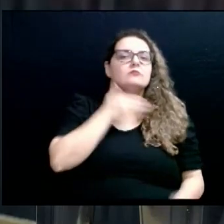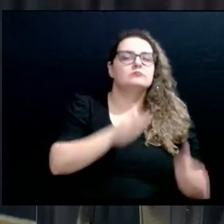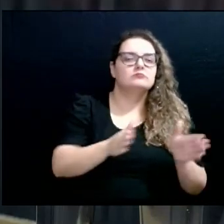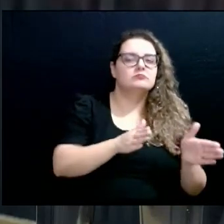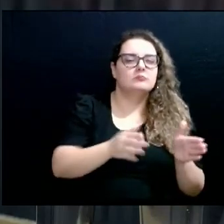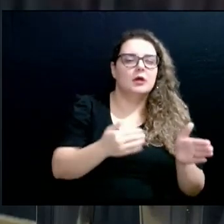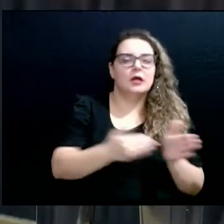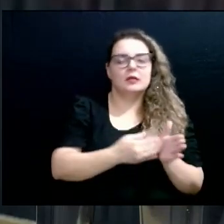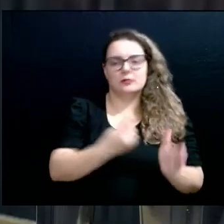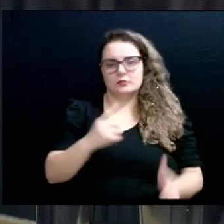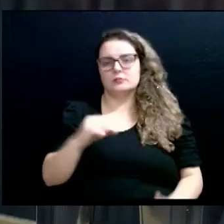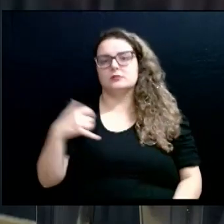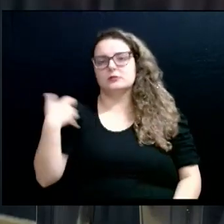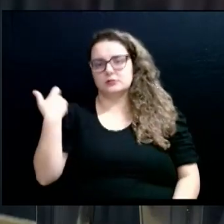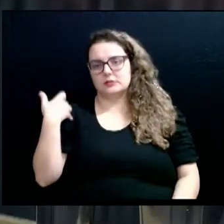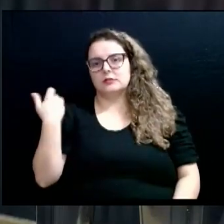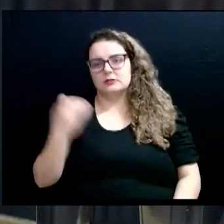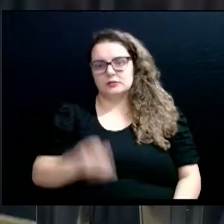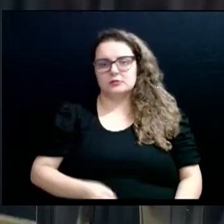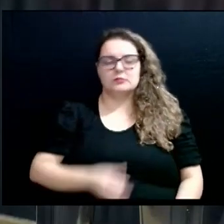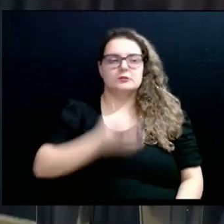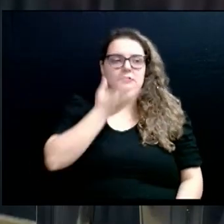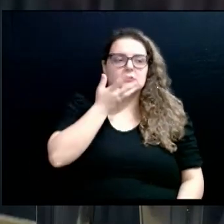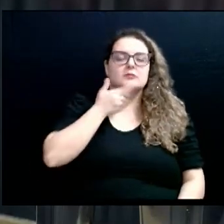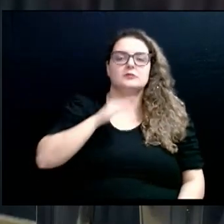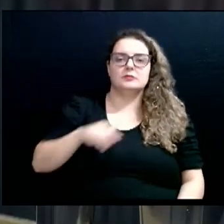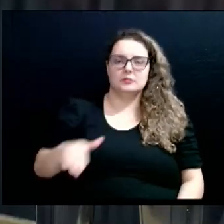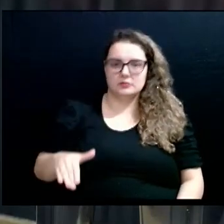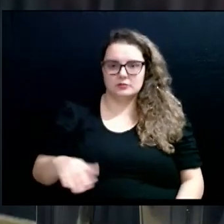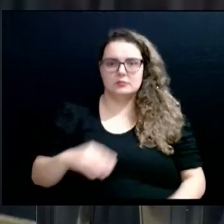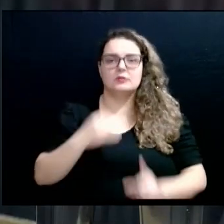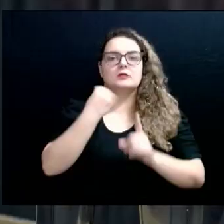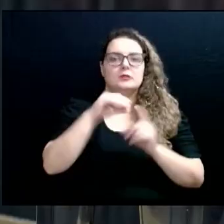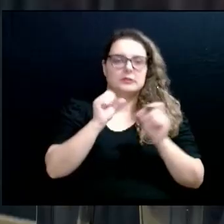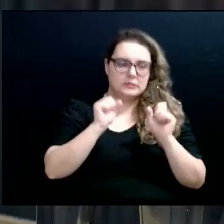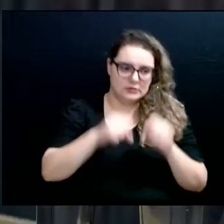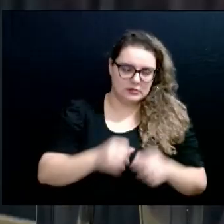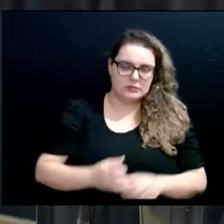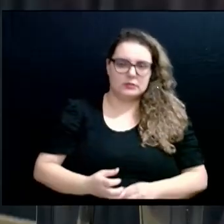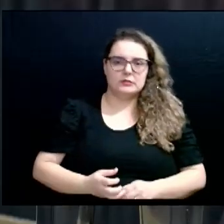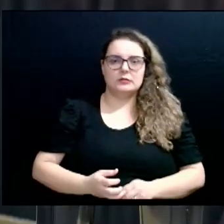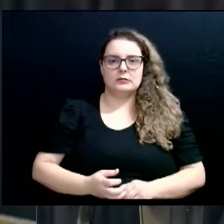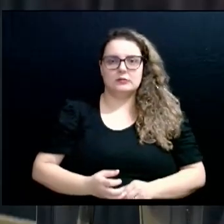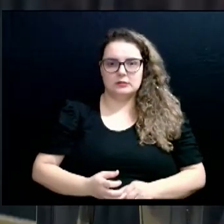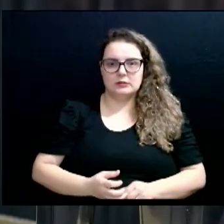anos, as crianças estão vulneráveis, mas lembrando que,